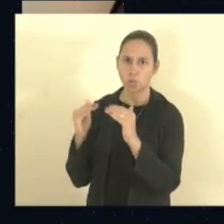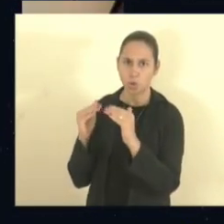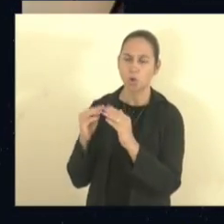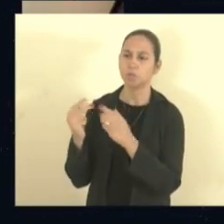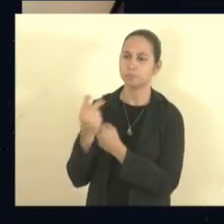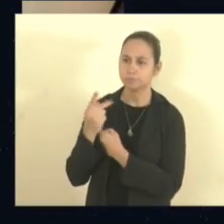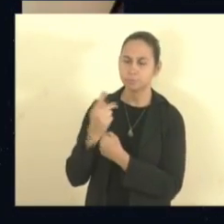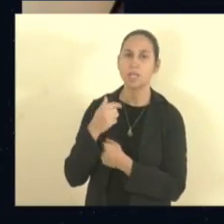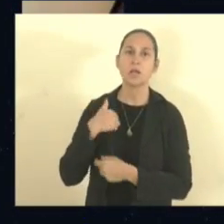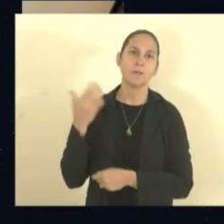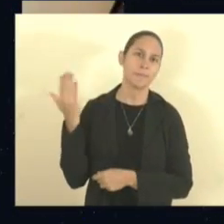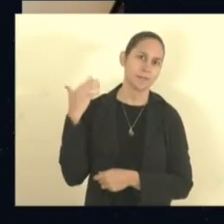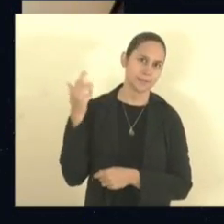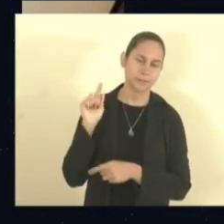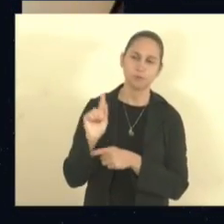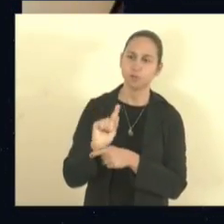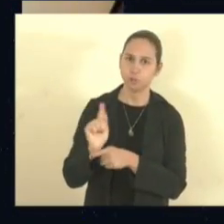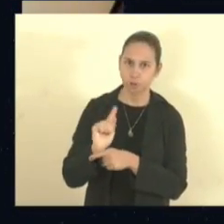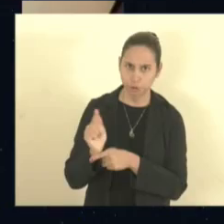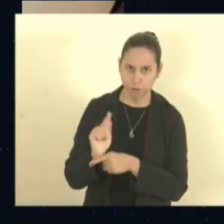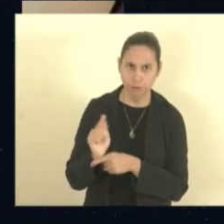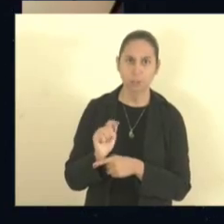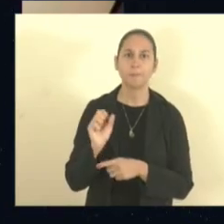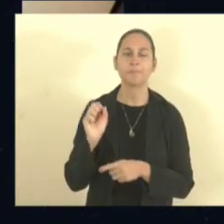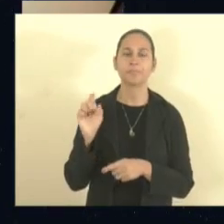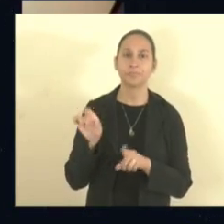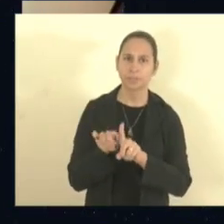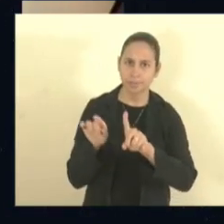gestor, eu fiz um empréstimo com uma Finisa na minha época,